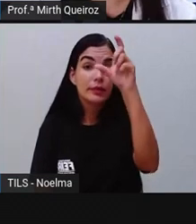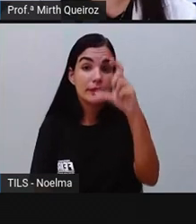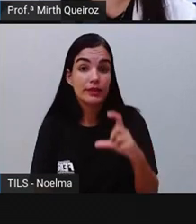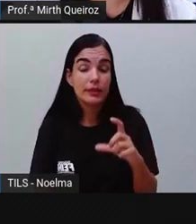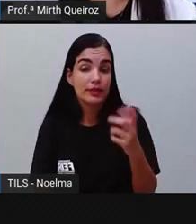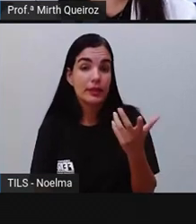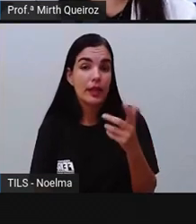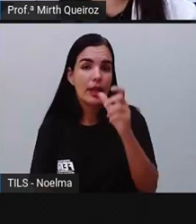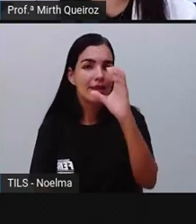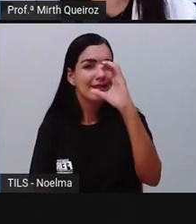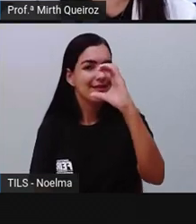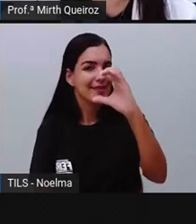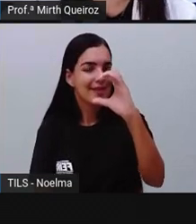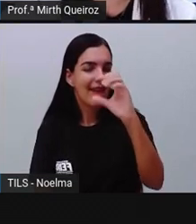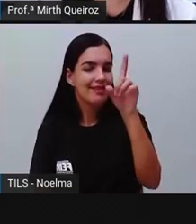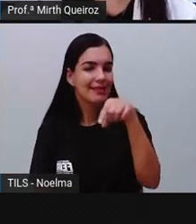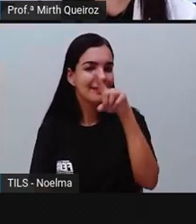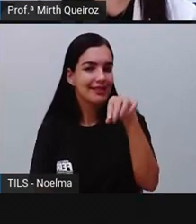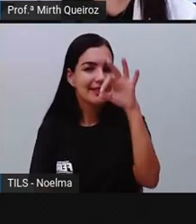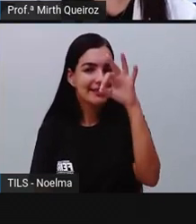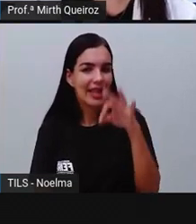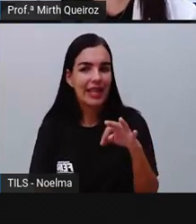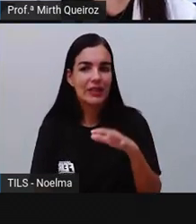um diagrama.